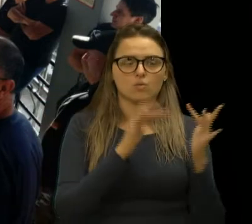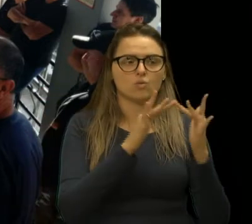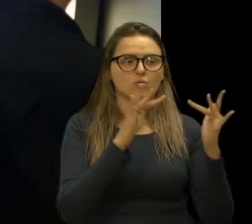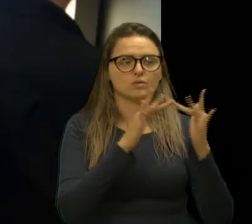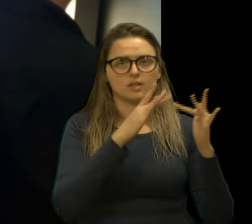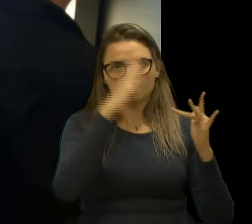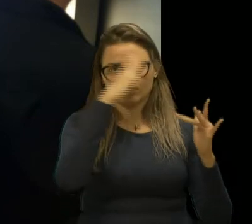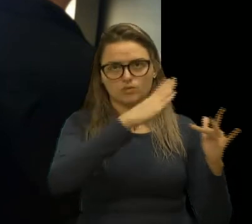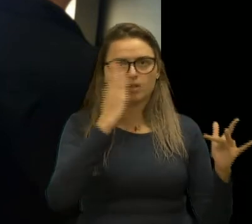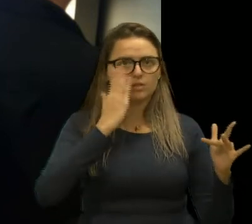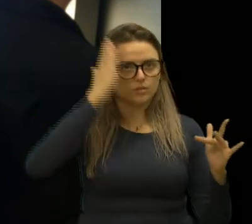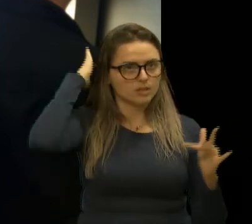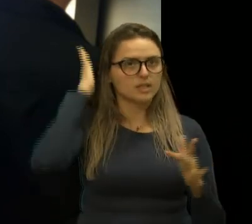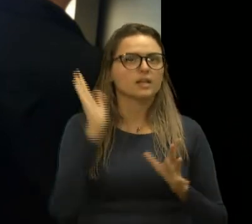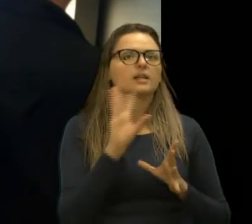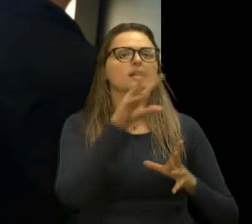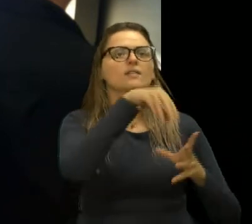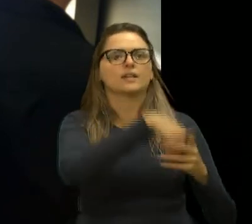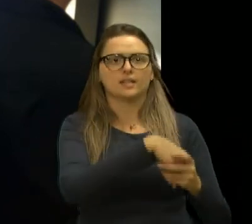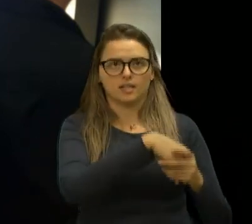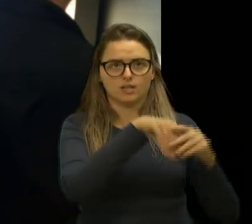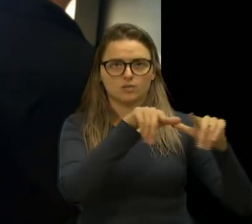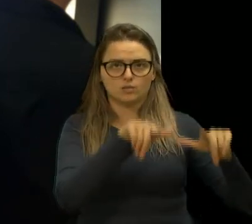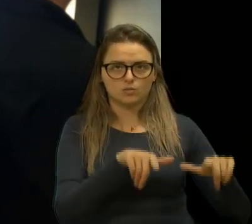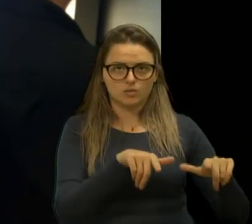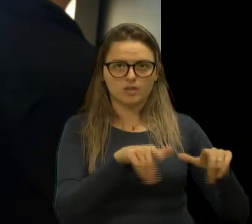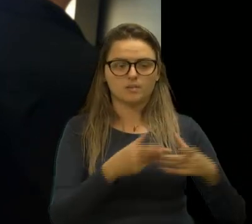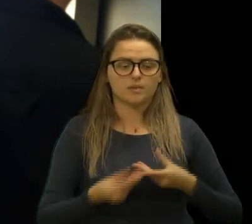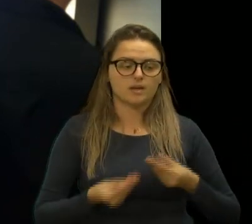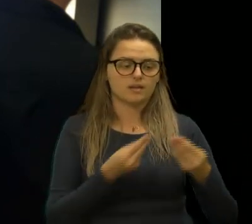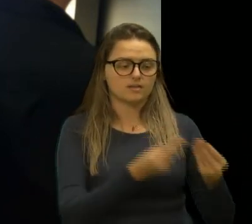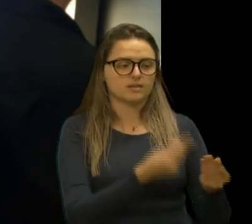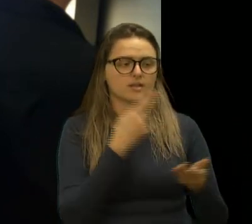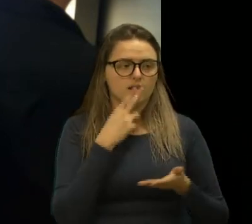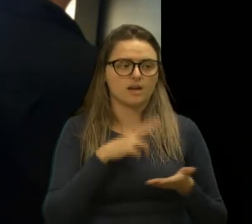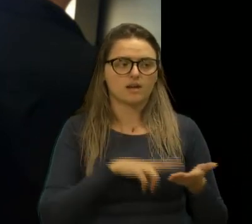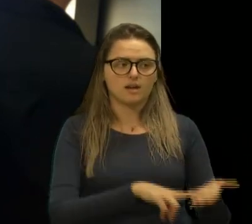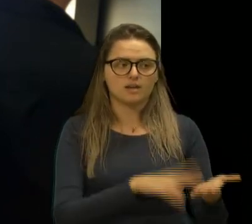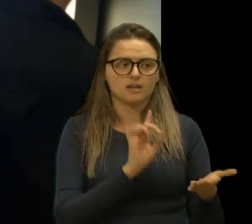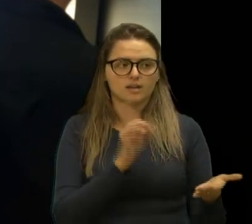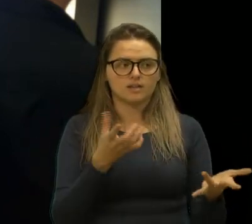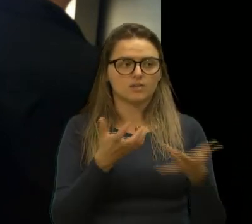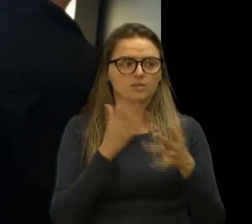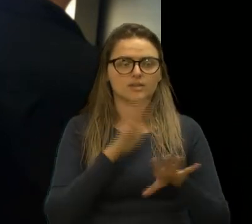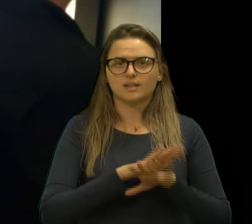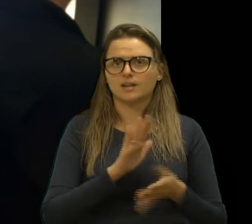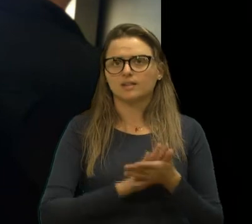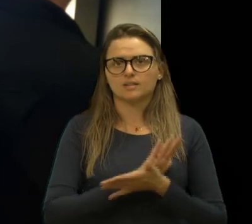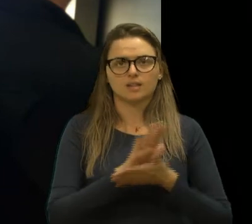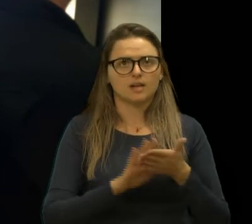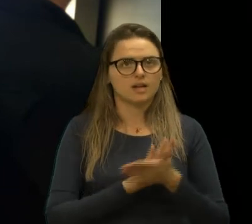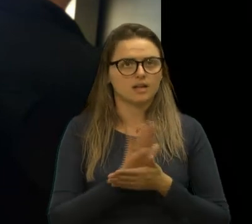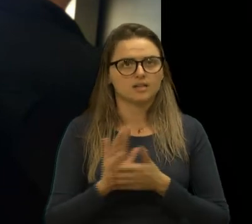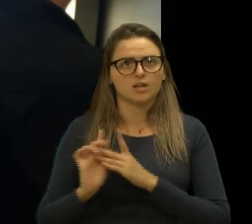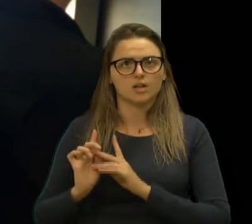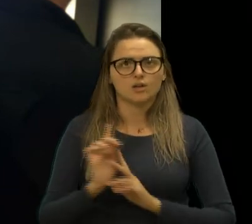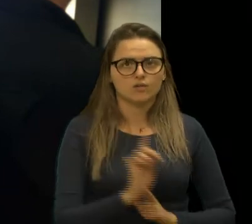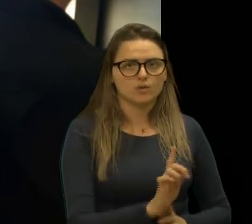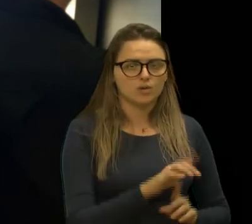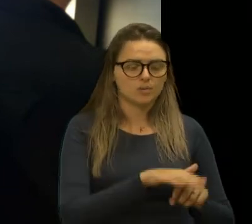estava no gabinete para entregar sua carta reivindicatória não queriam nada mais que isso formular ainda para conversar com o